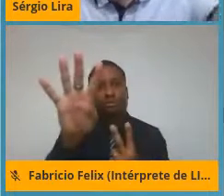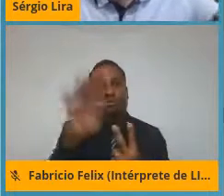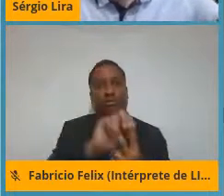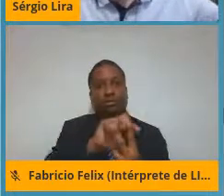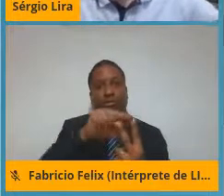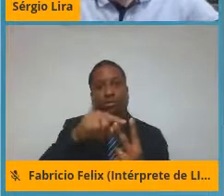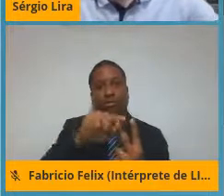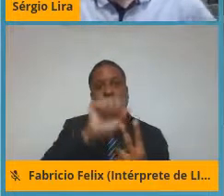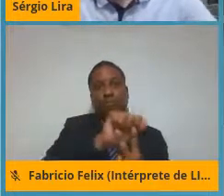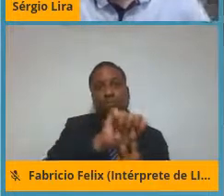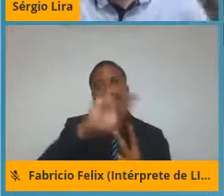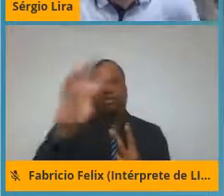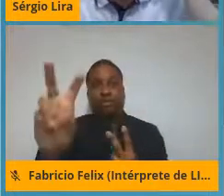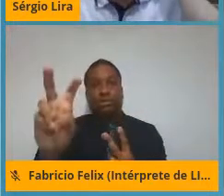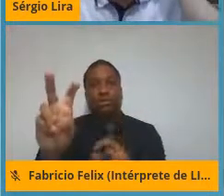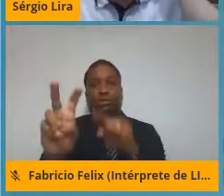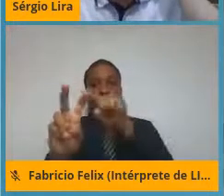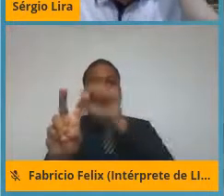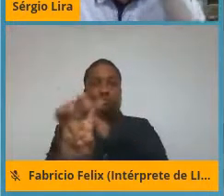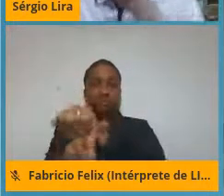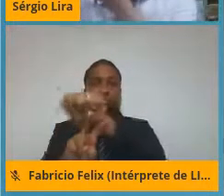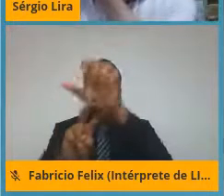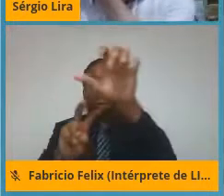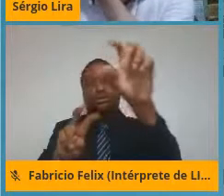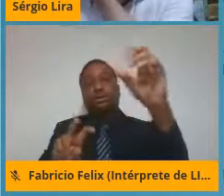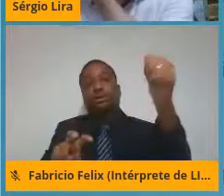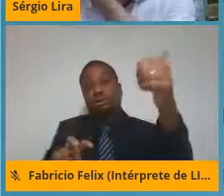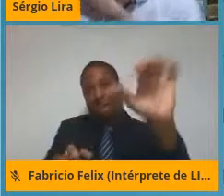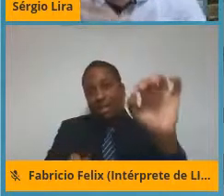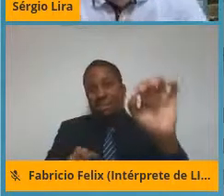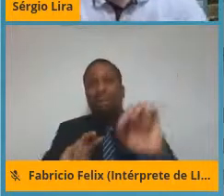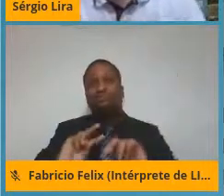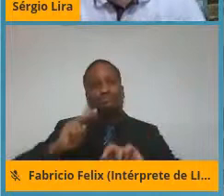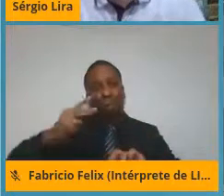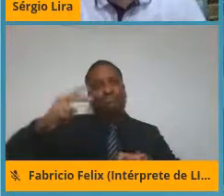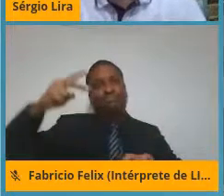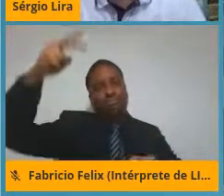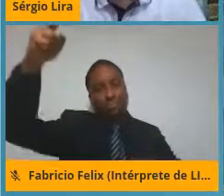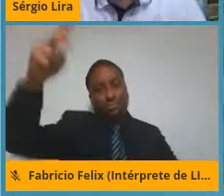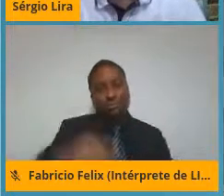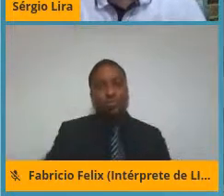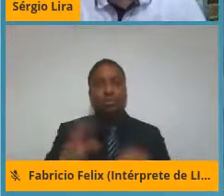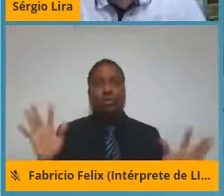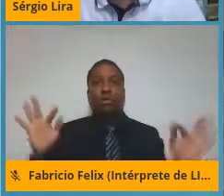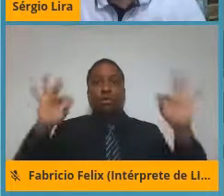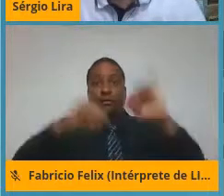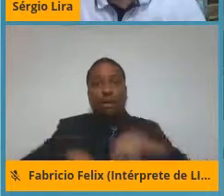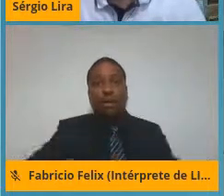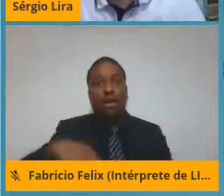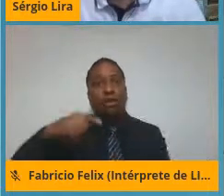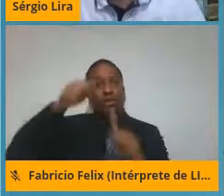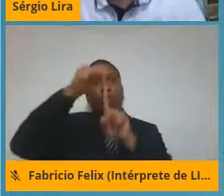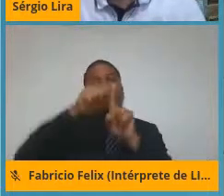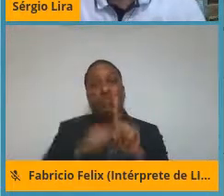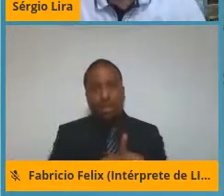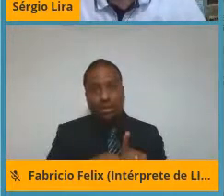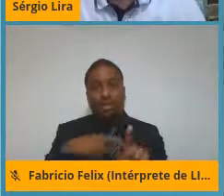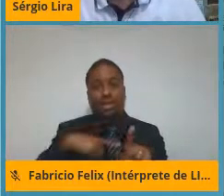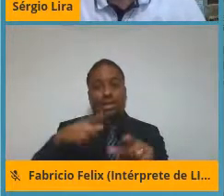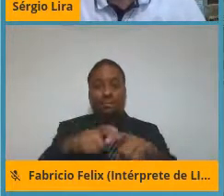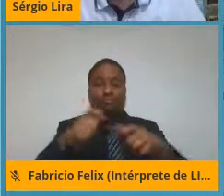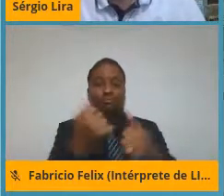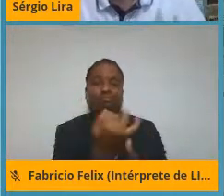2,5 vezes 2,5 e assim por diante. De modo que no fim de 30 dias, a gente tem todo esse contingente